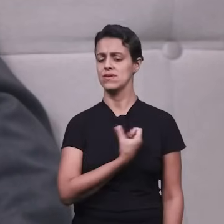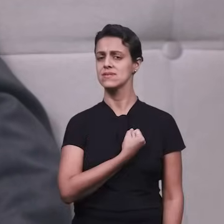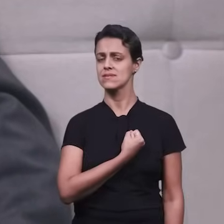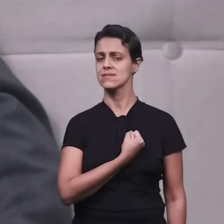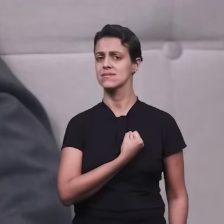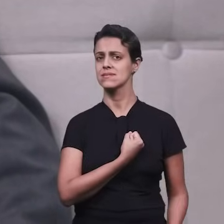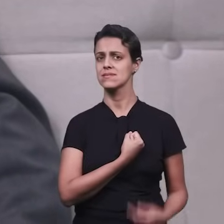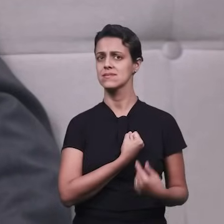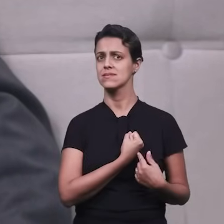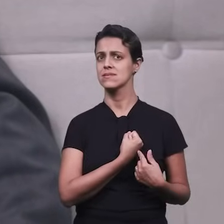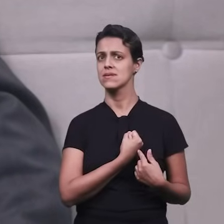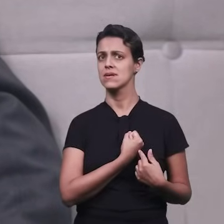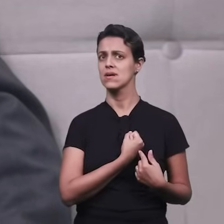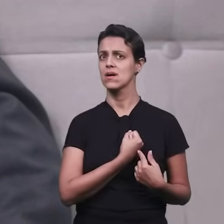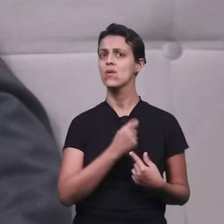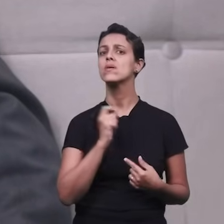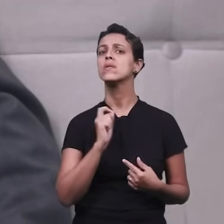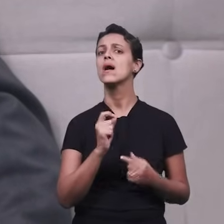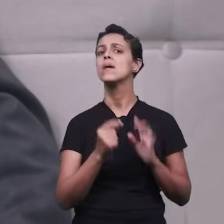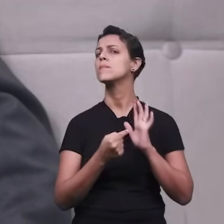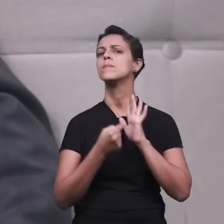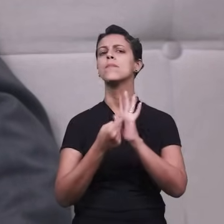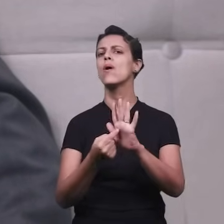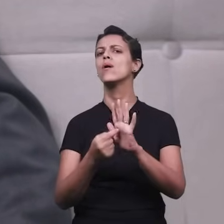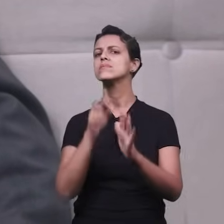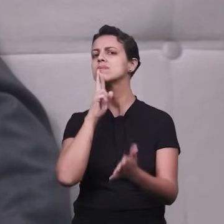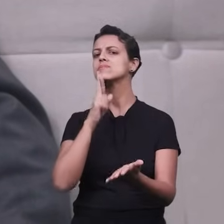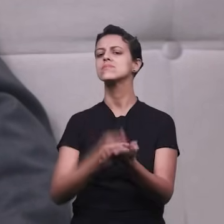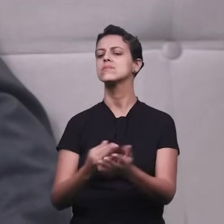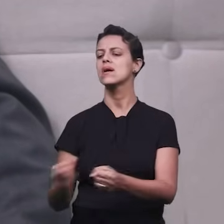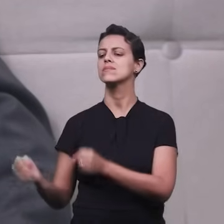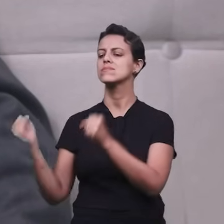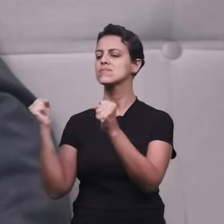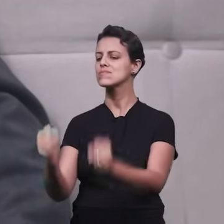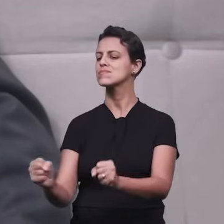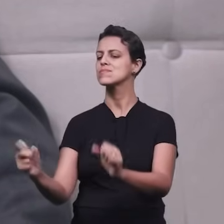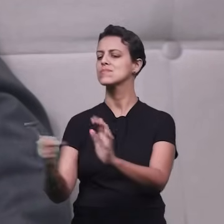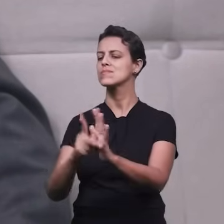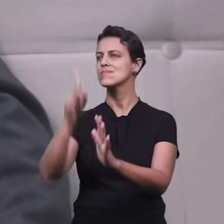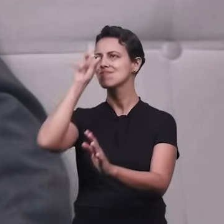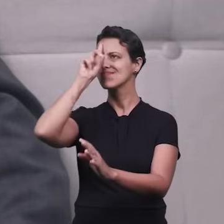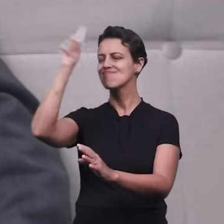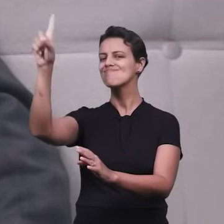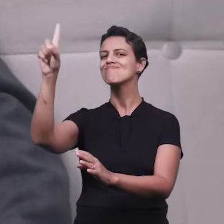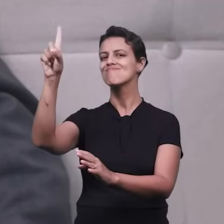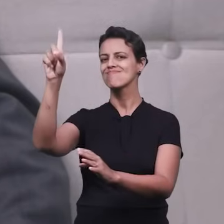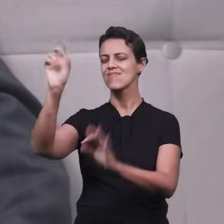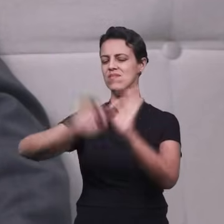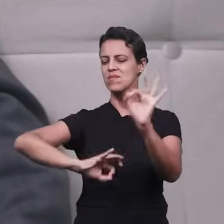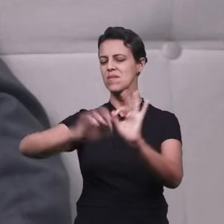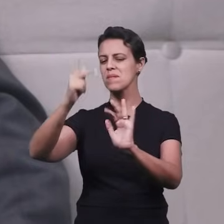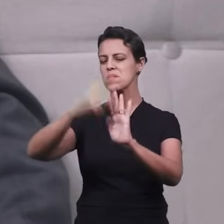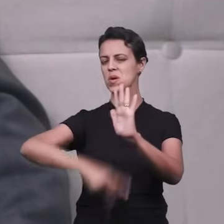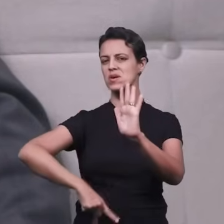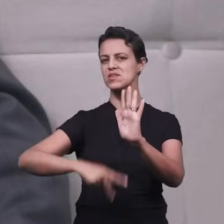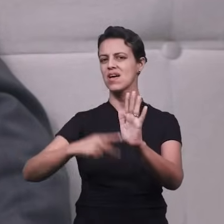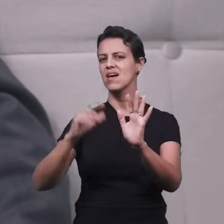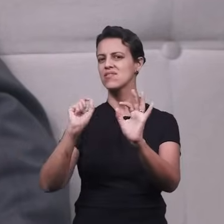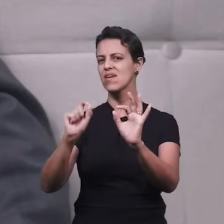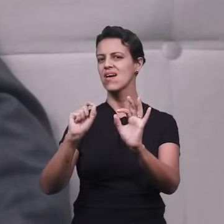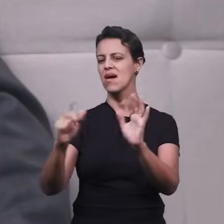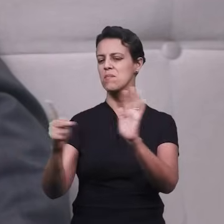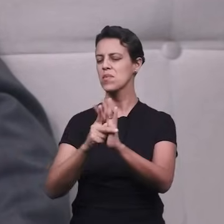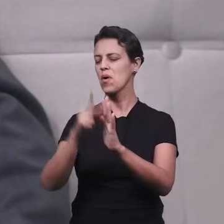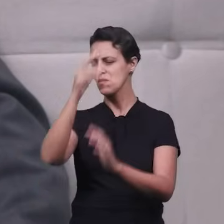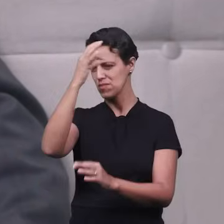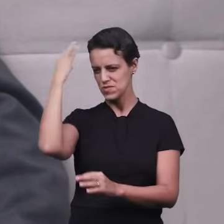anotei que a redenção traz como consequência o poder de Deus. O ouro é a riqueza desse projeto. A riqueza não estava